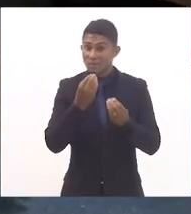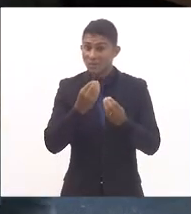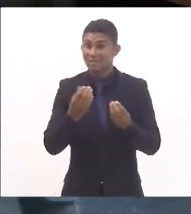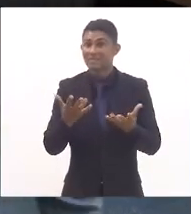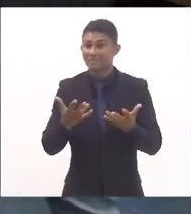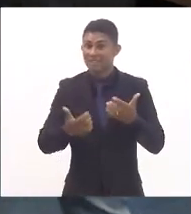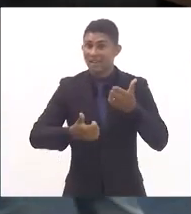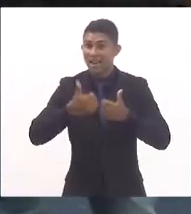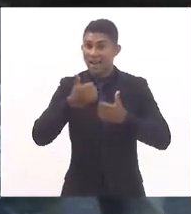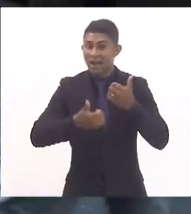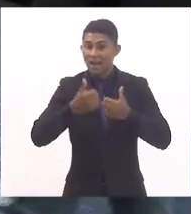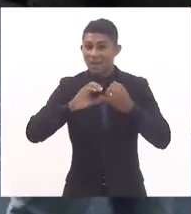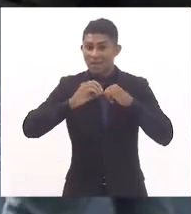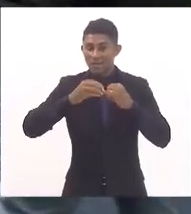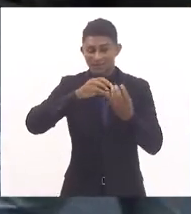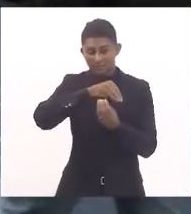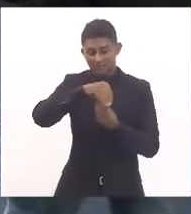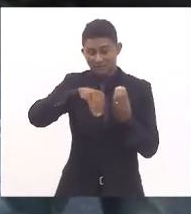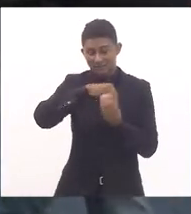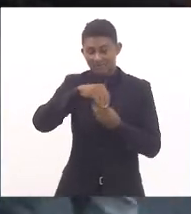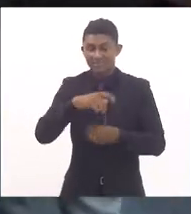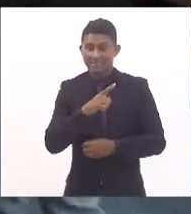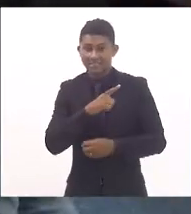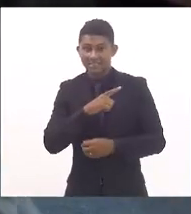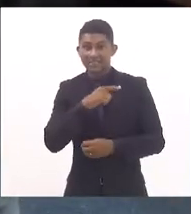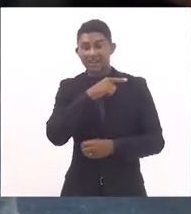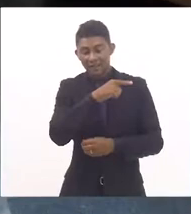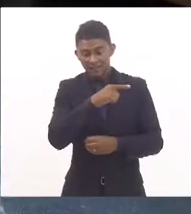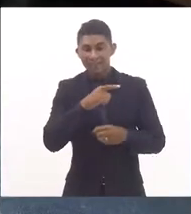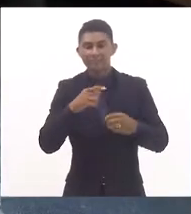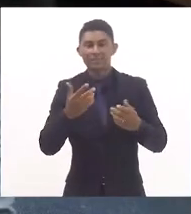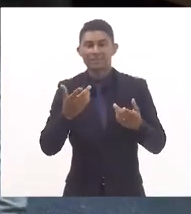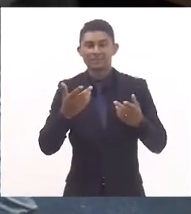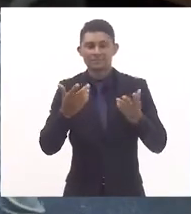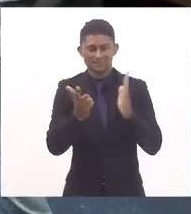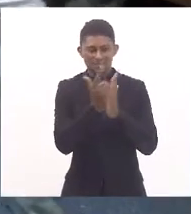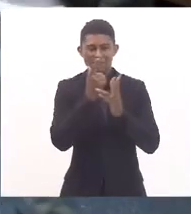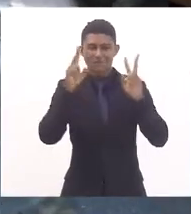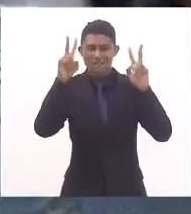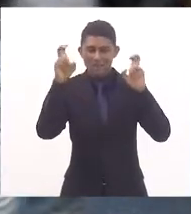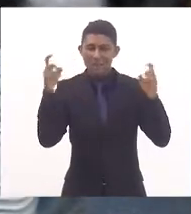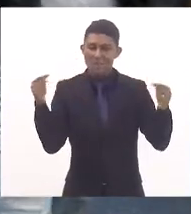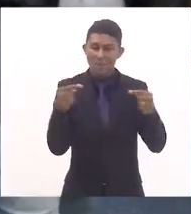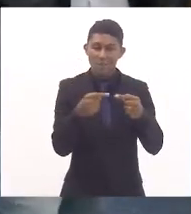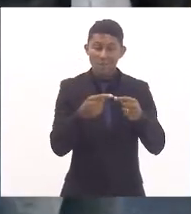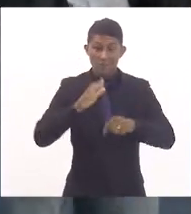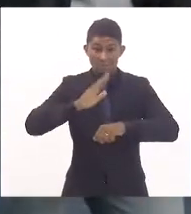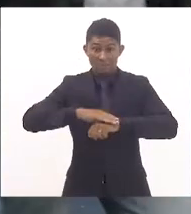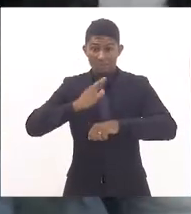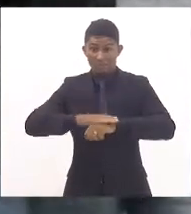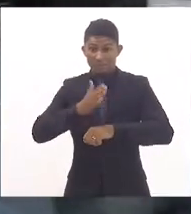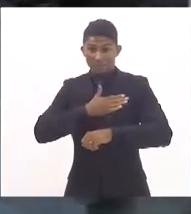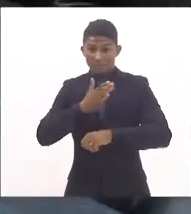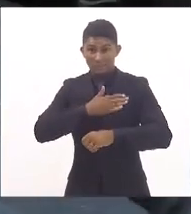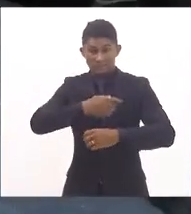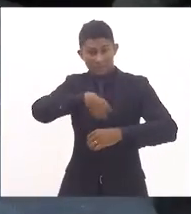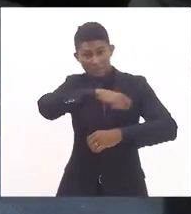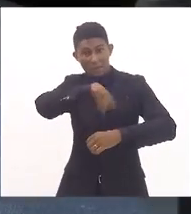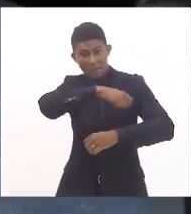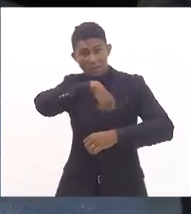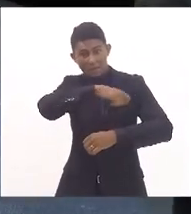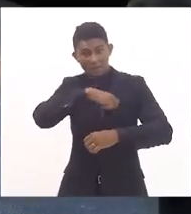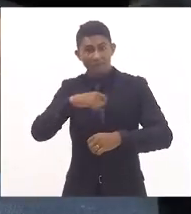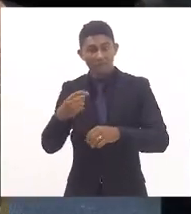é Baião de Dois. Será servido um baião de dois feito por mim. Terminei ainda há pouco, não